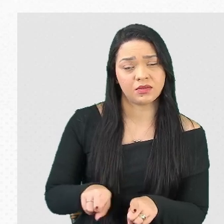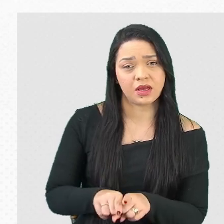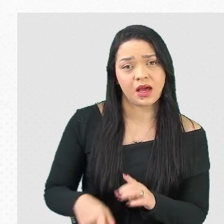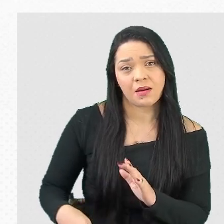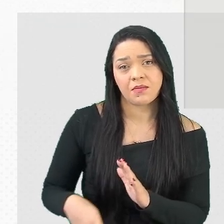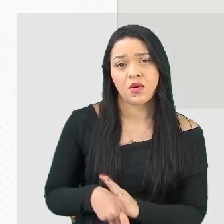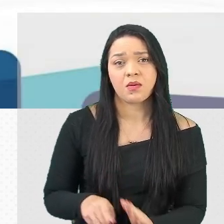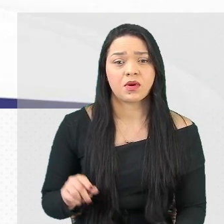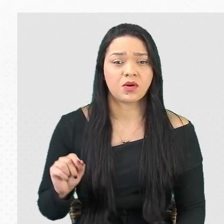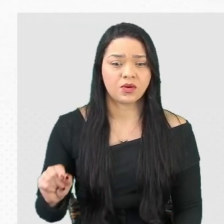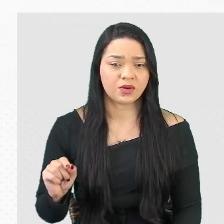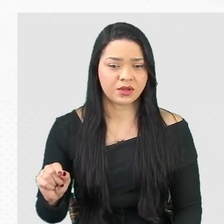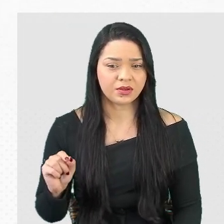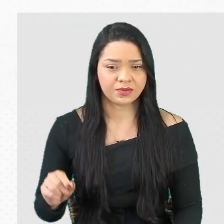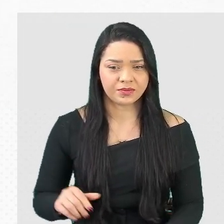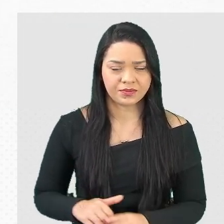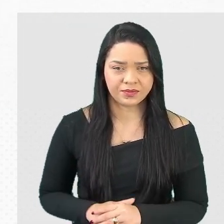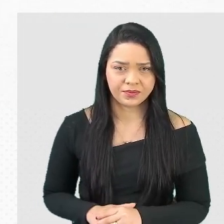próprio